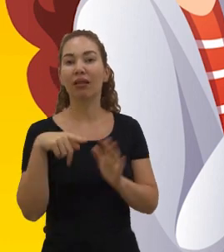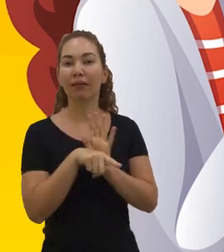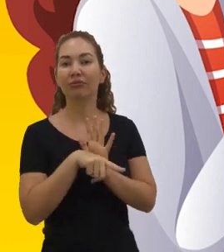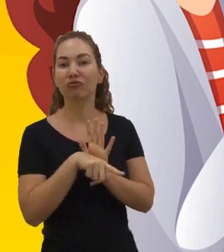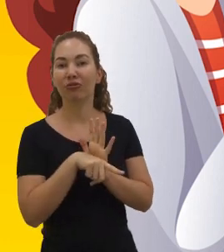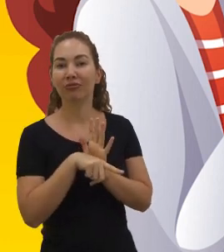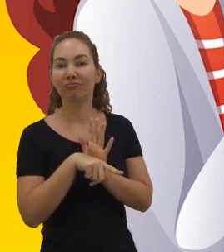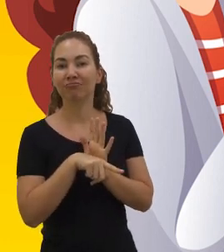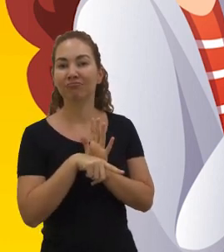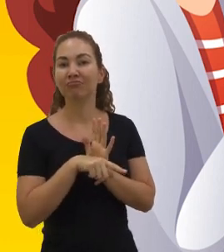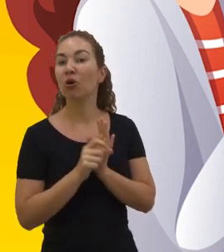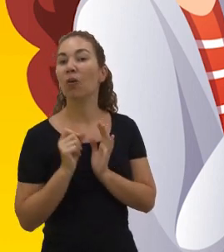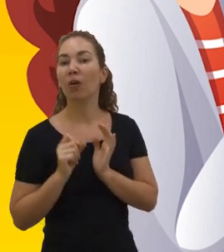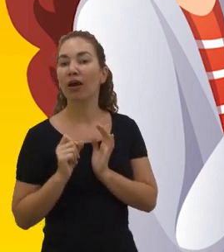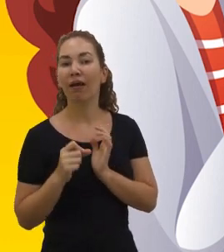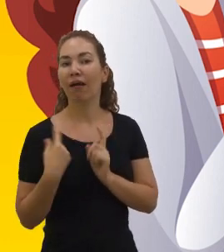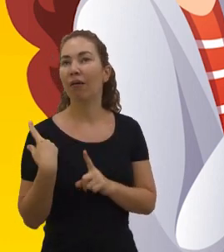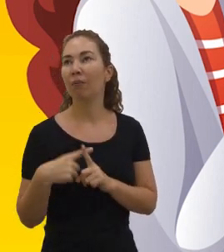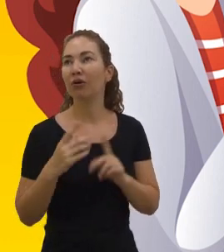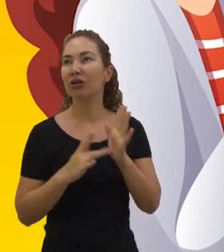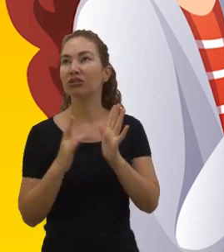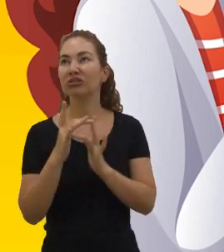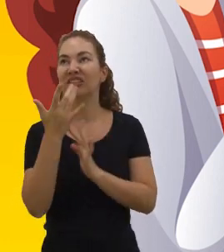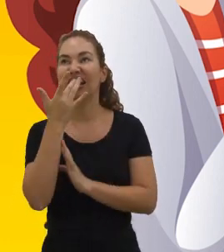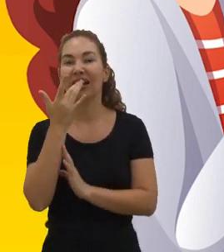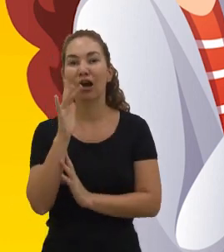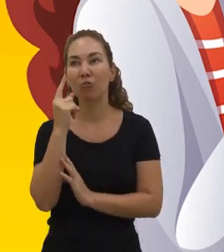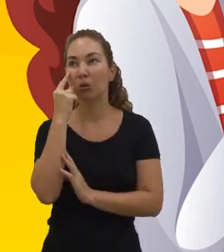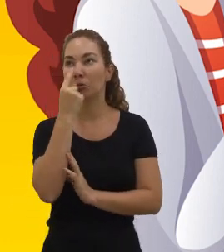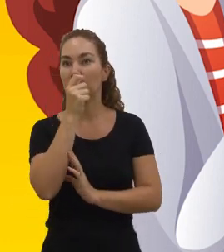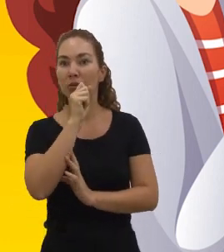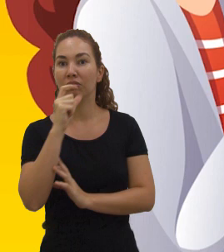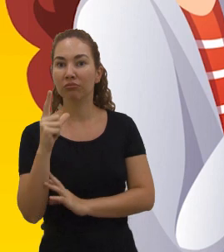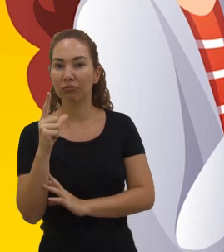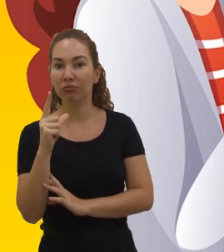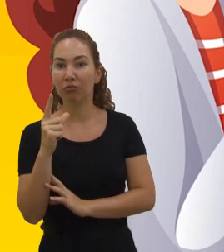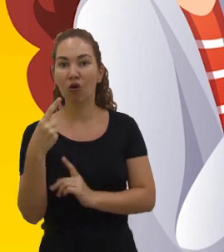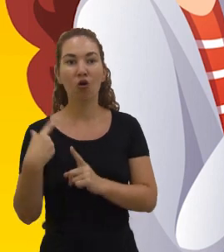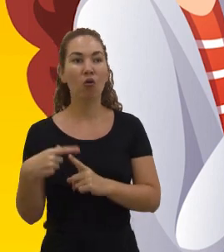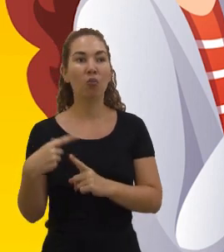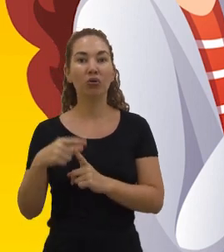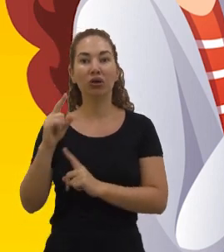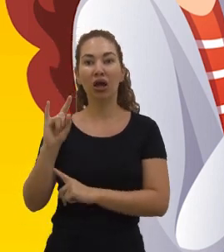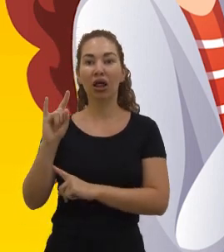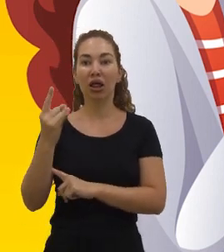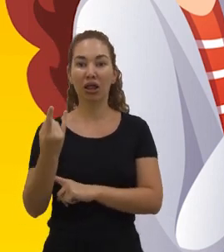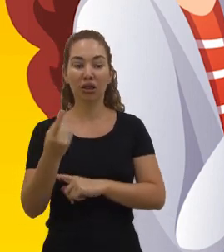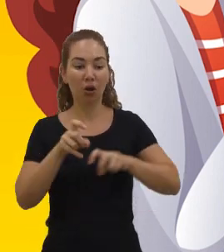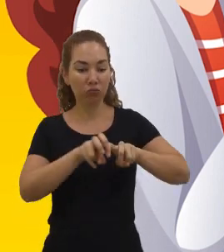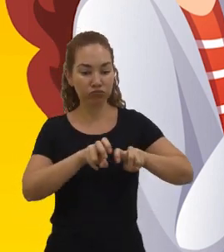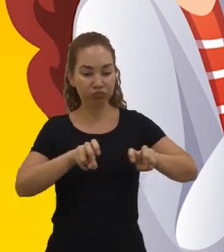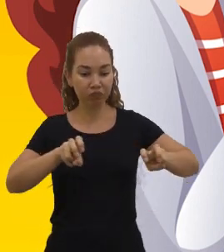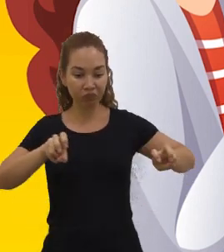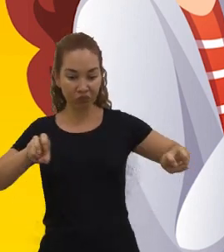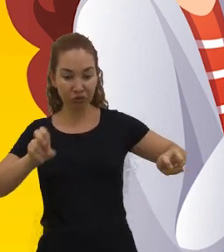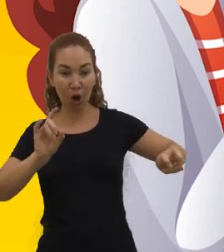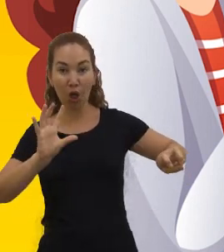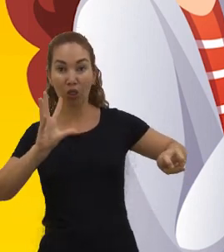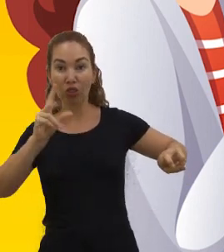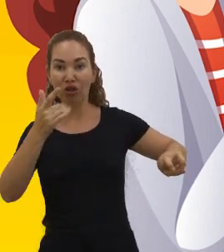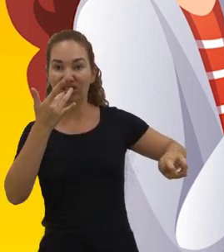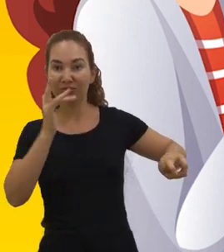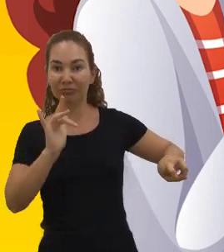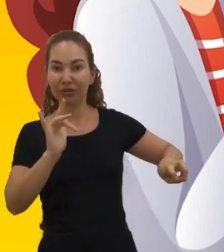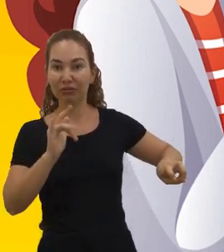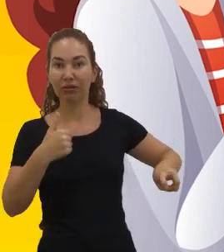questiona, assim, por que Jesus é branco de olhos azuis? Por que na última ceia todos são brancos? Eu